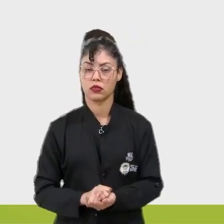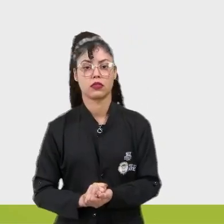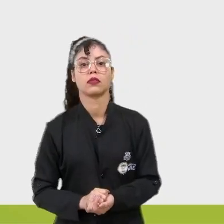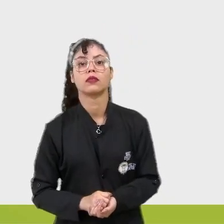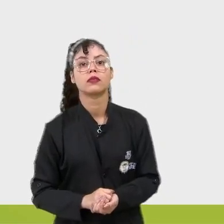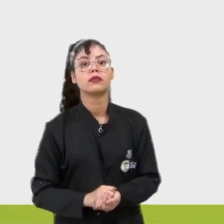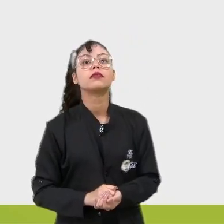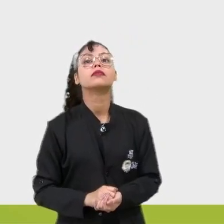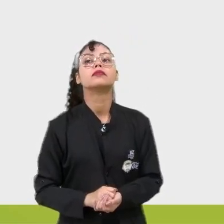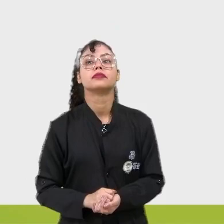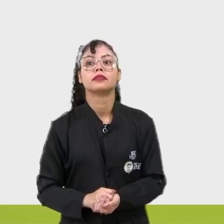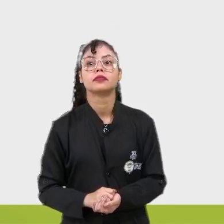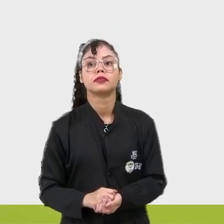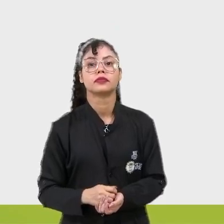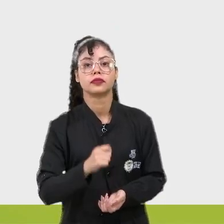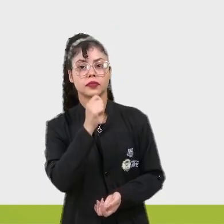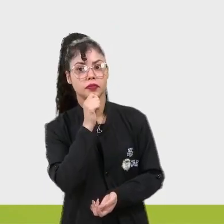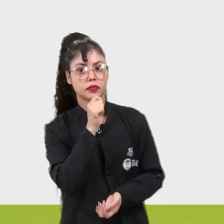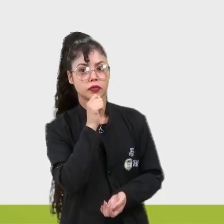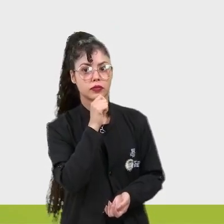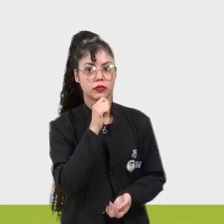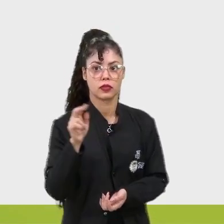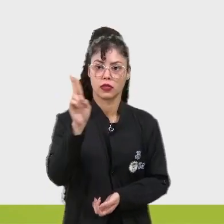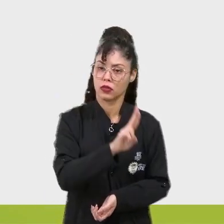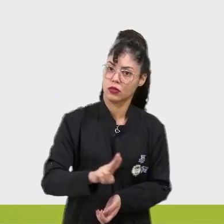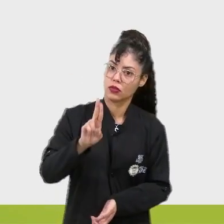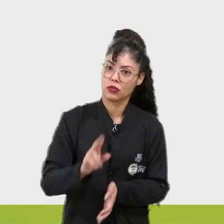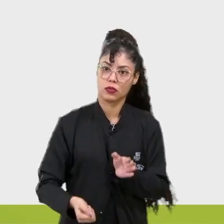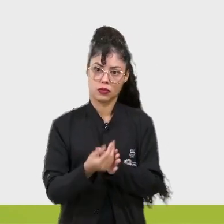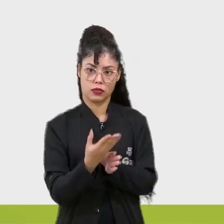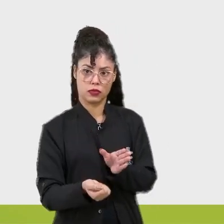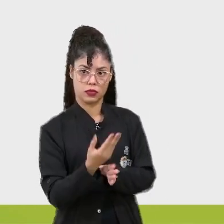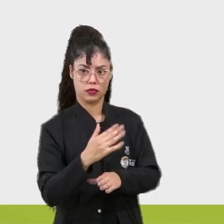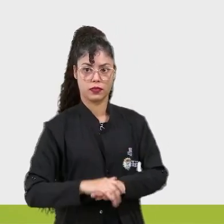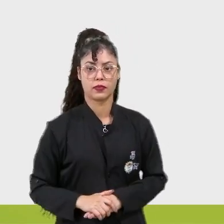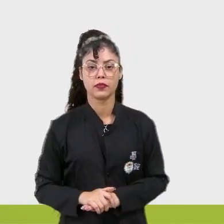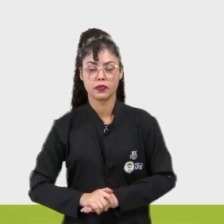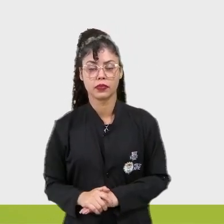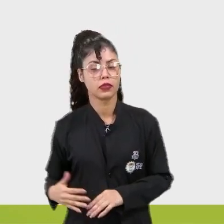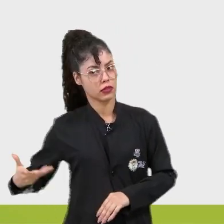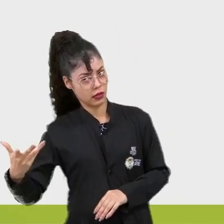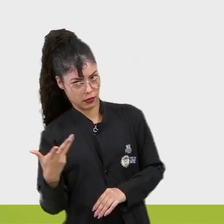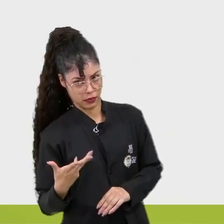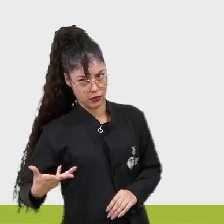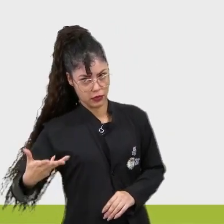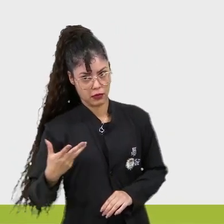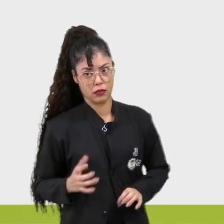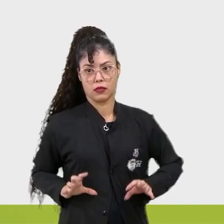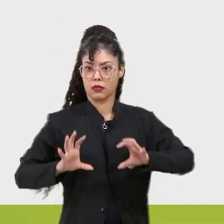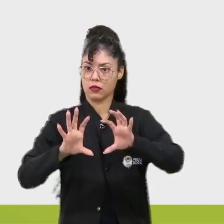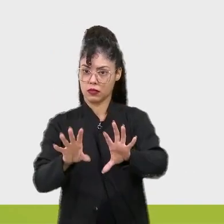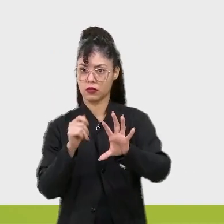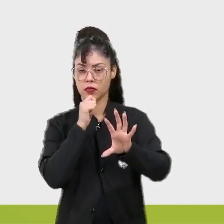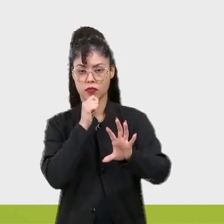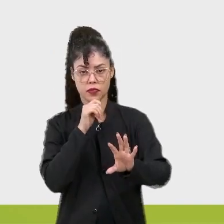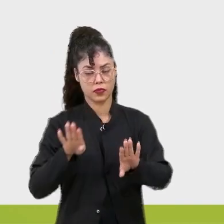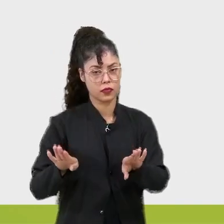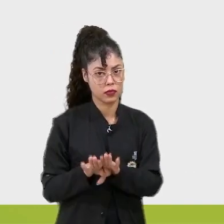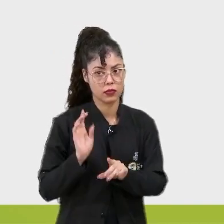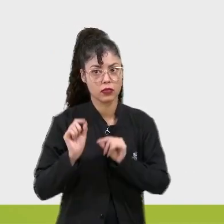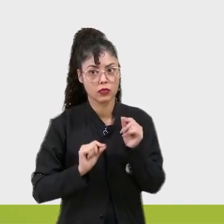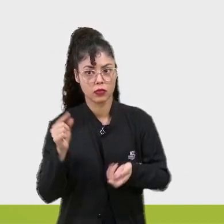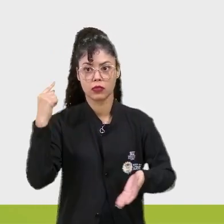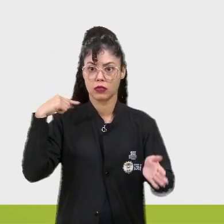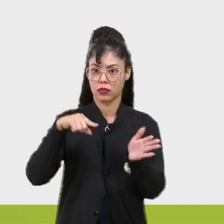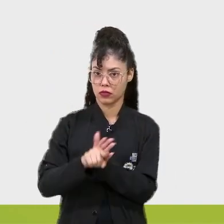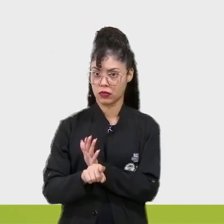e ser um repertório com uso produtivo, né? Basicamente é isso. E a questão,